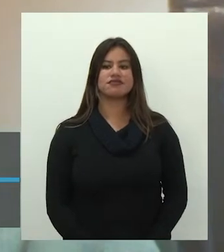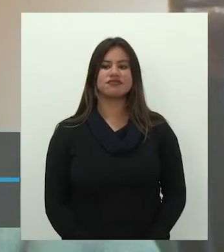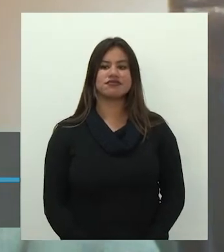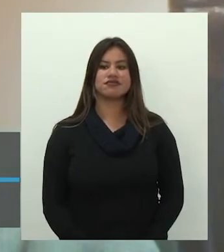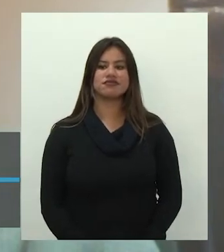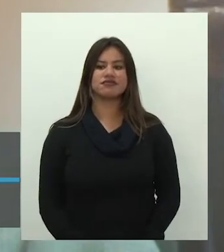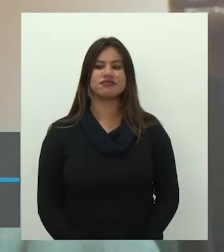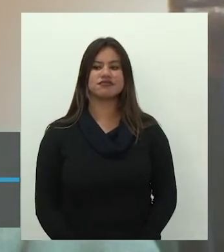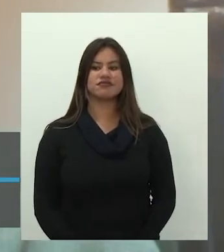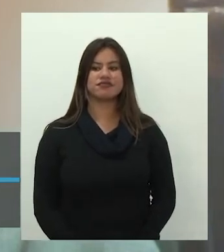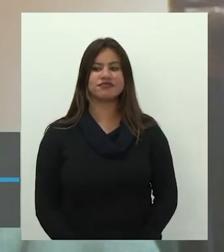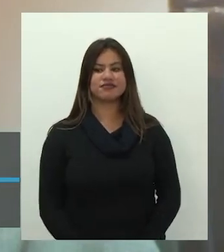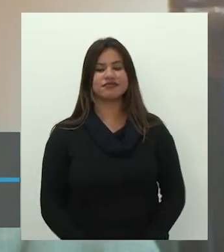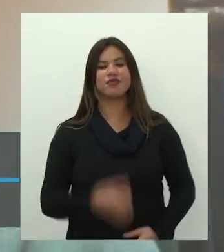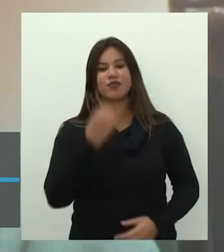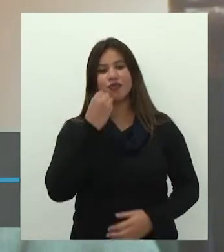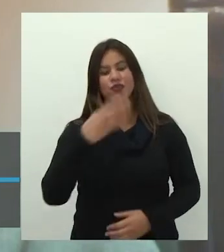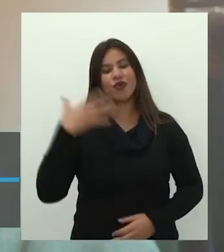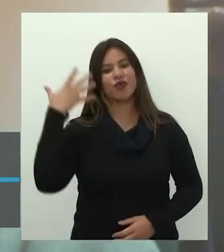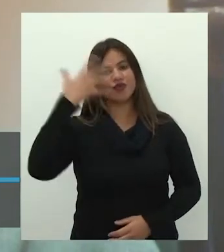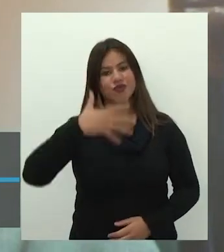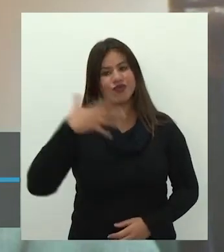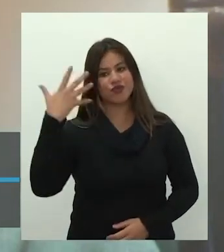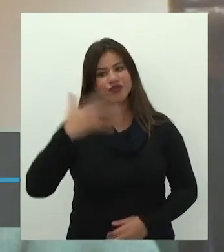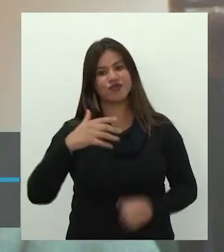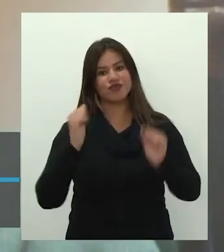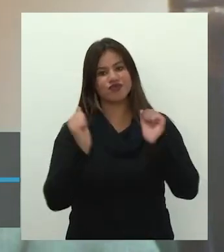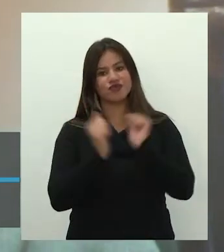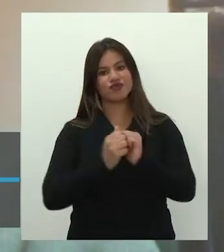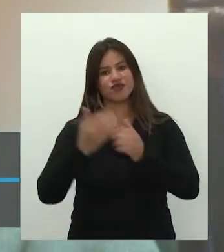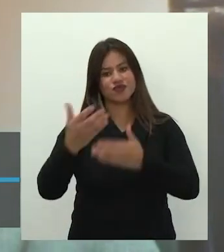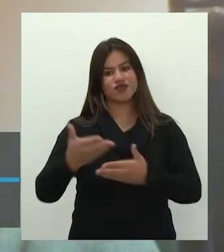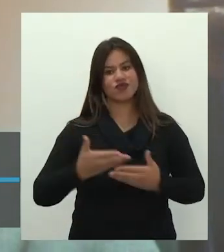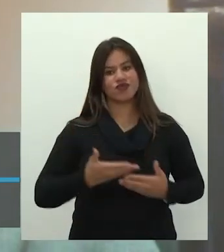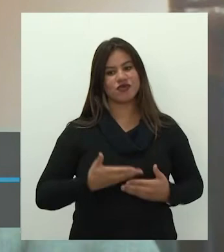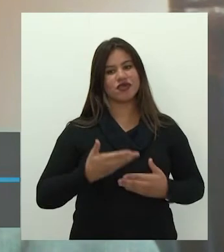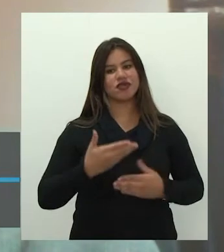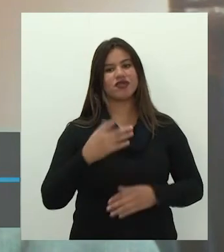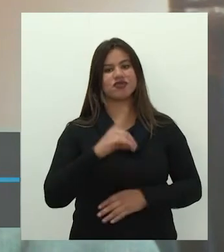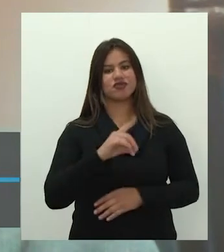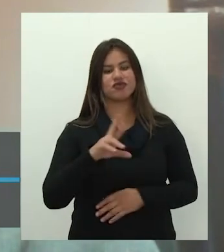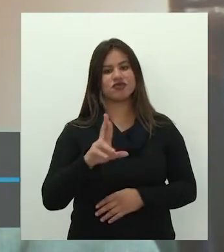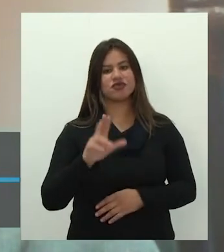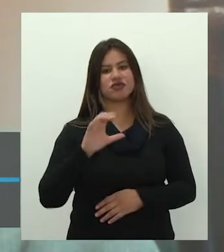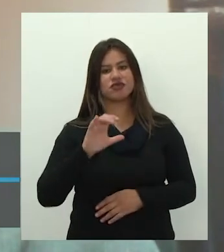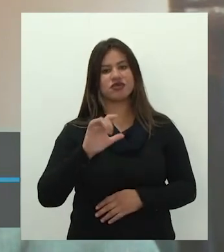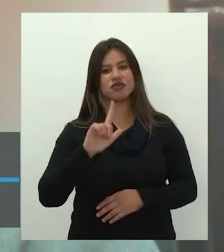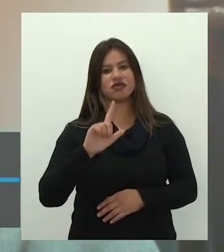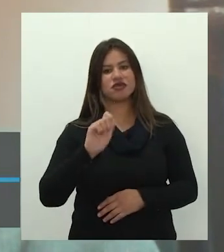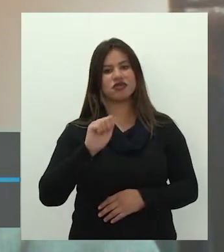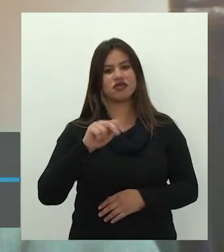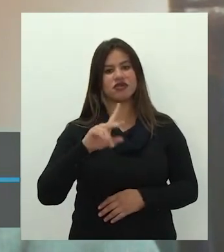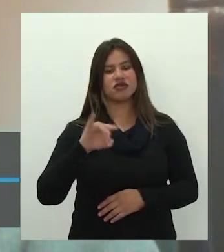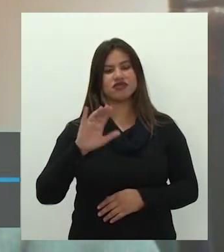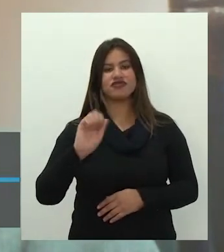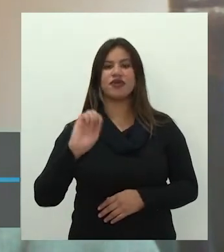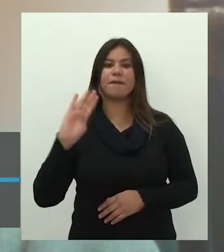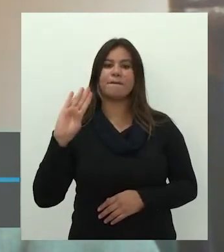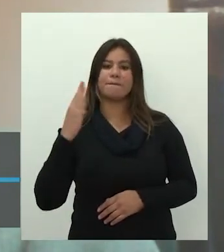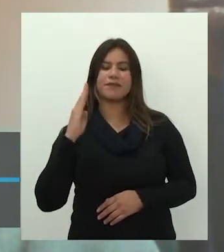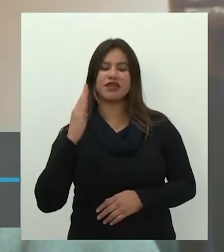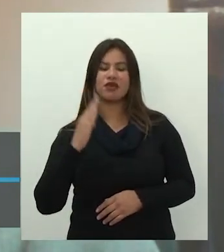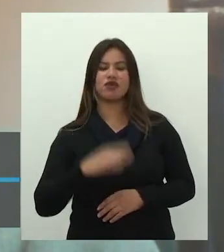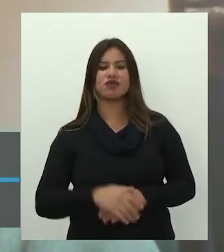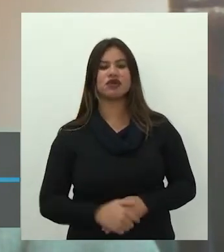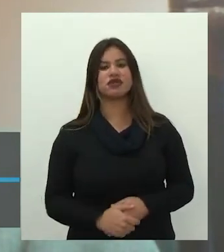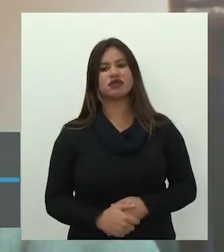Boa aula, boa palestra que vamos ter com a nossa convidada especial, doutora Cláudia Fló, bióloga